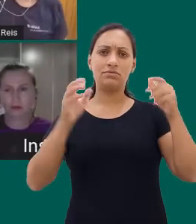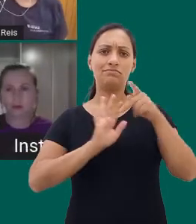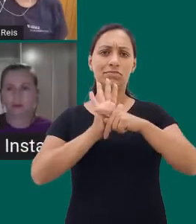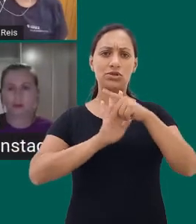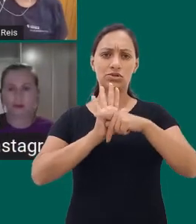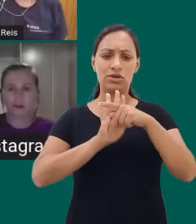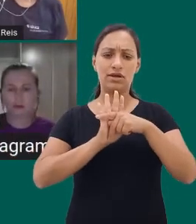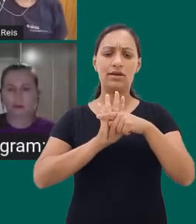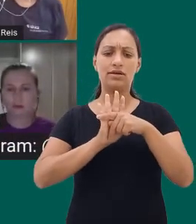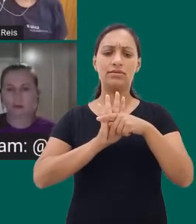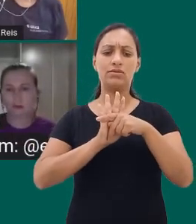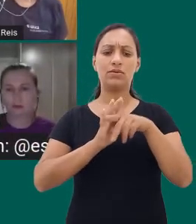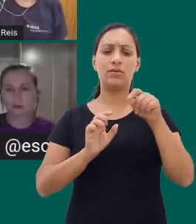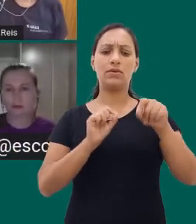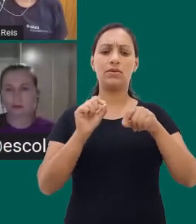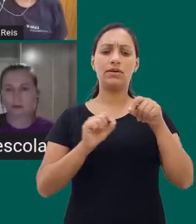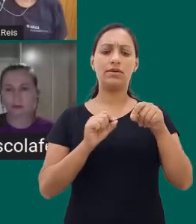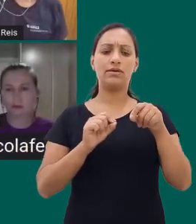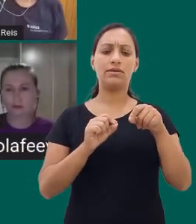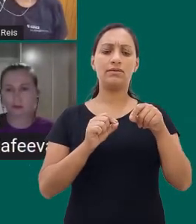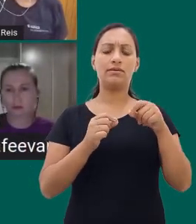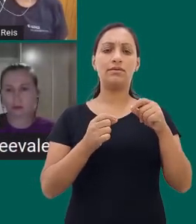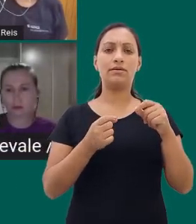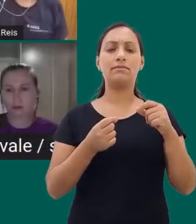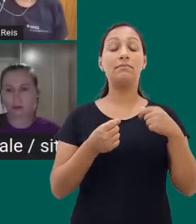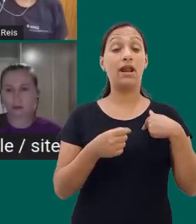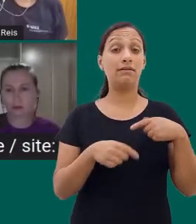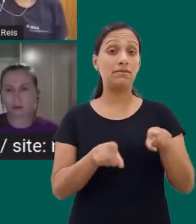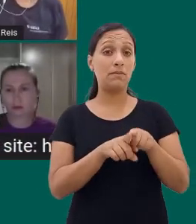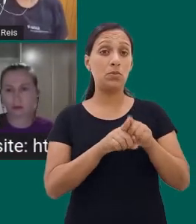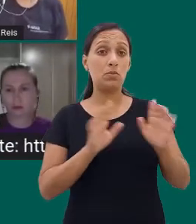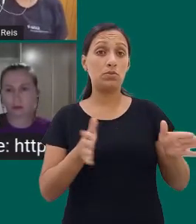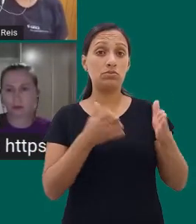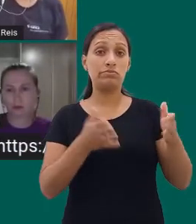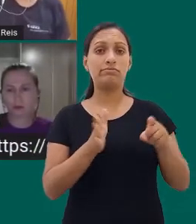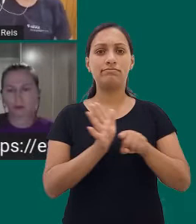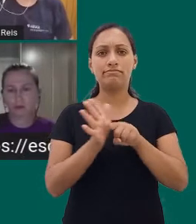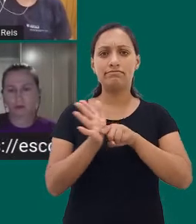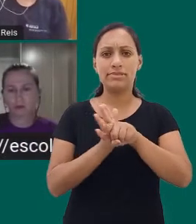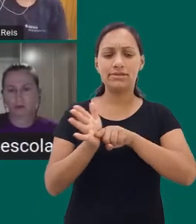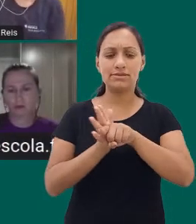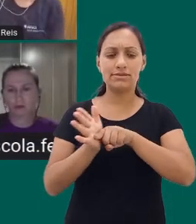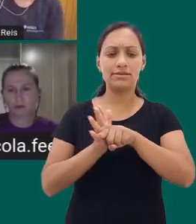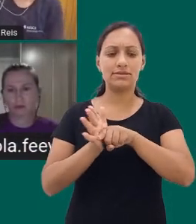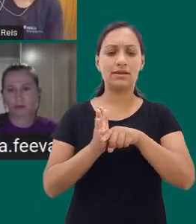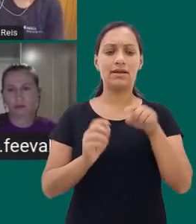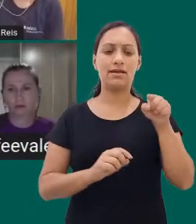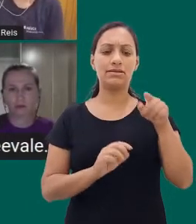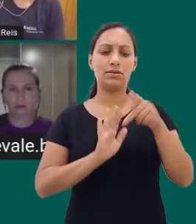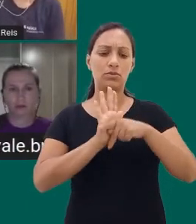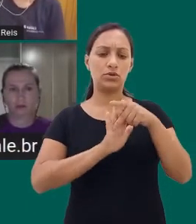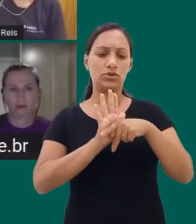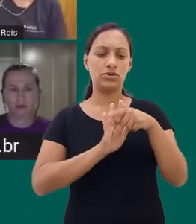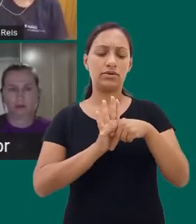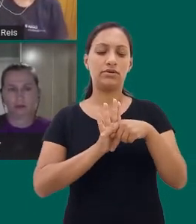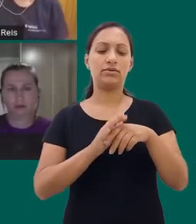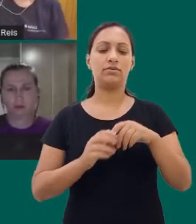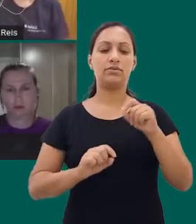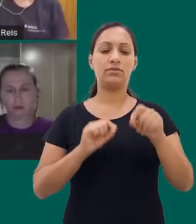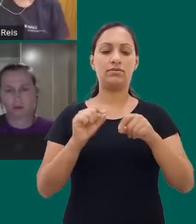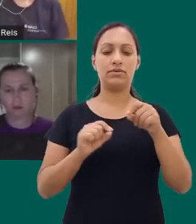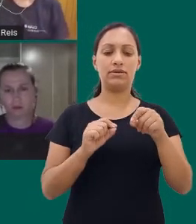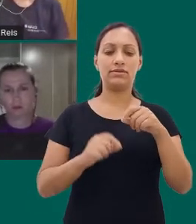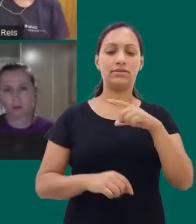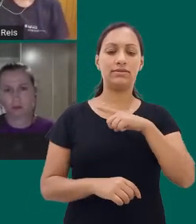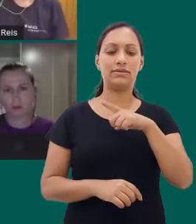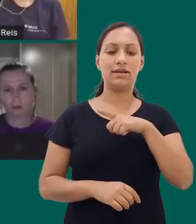é um projeto de iniciação à pesquisa, tá? E esse projeto Iniciação à Pesquisa, que no terceiro ciclo, por exemplo,